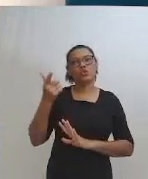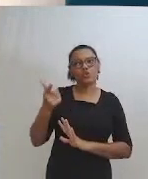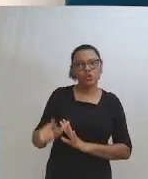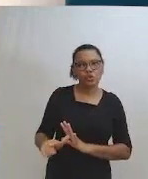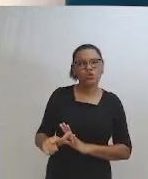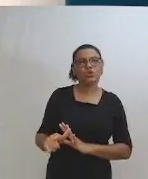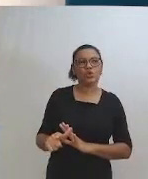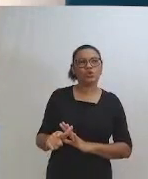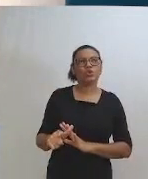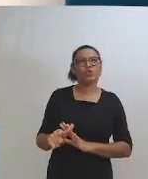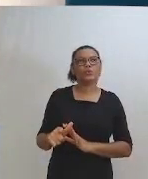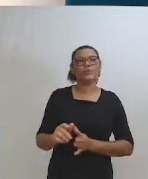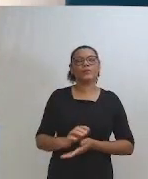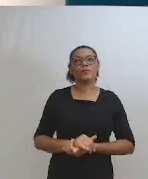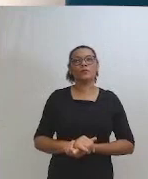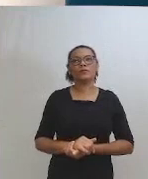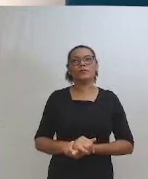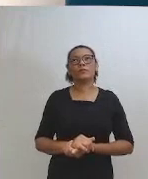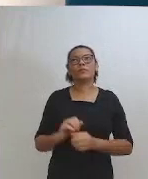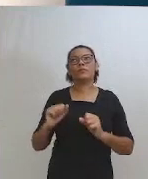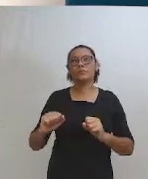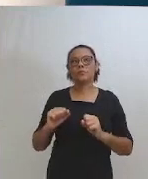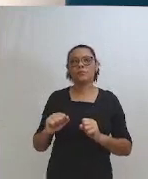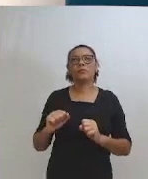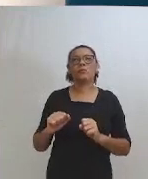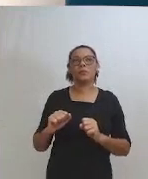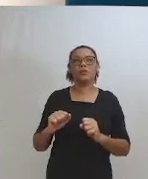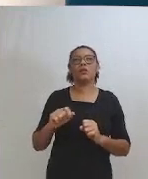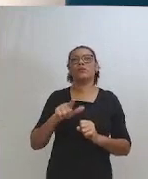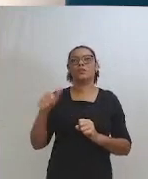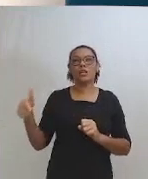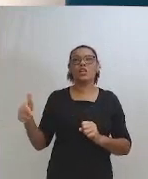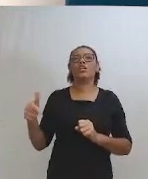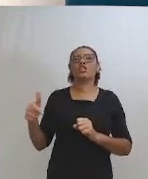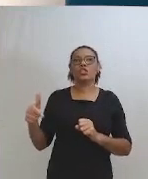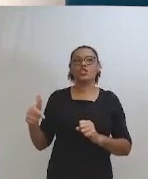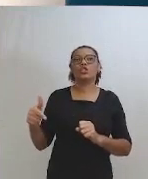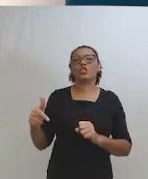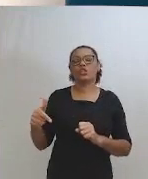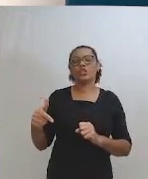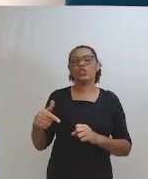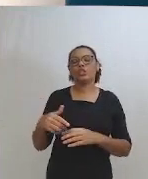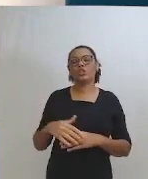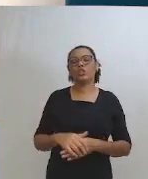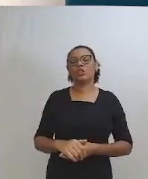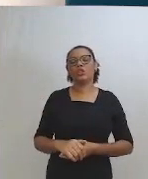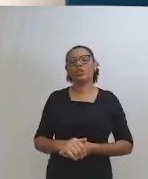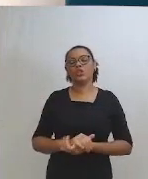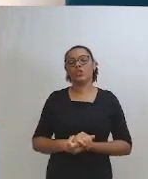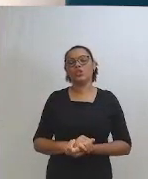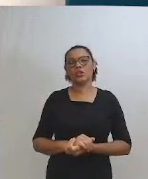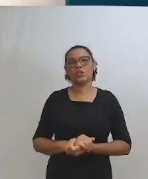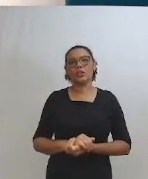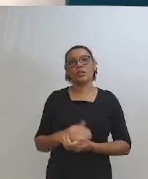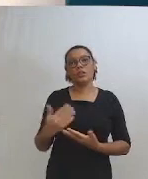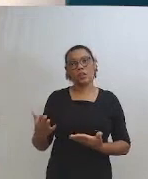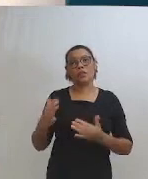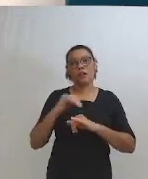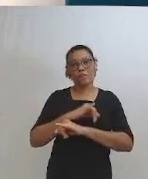eficiência, podemos deixar esse ponto para embargo de declaração, se for o caso. Muito obrigado, doutora. Tá? Então, fica assim proclamado os